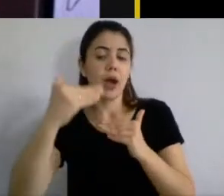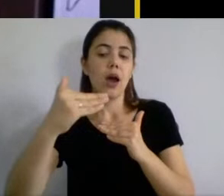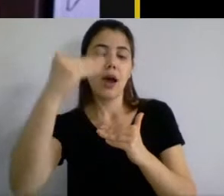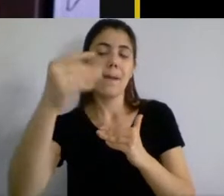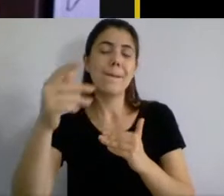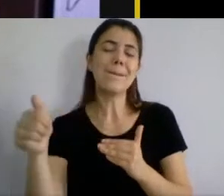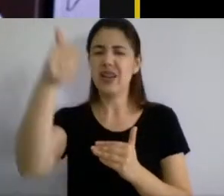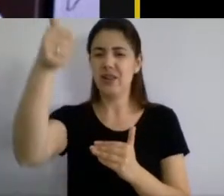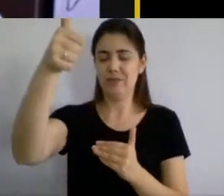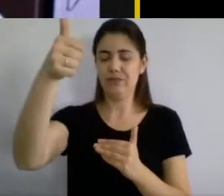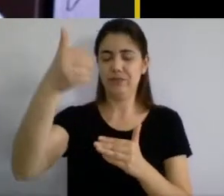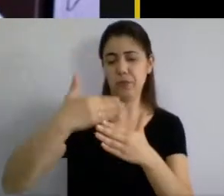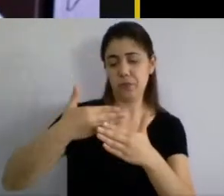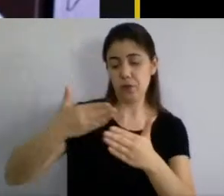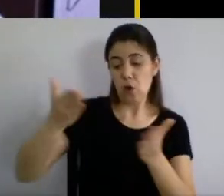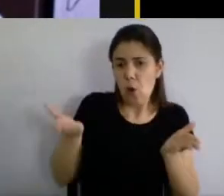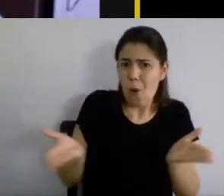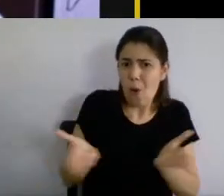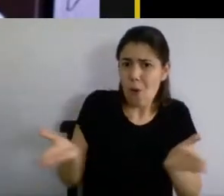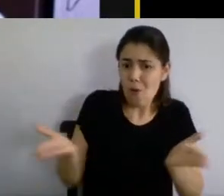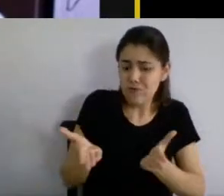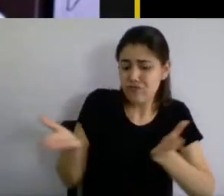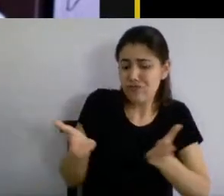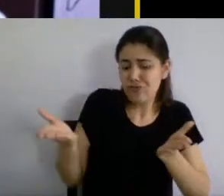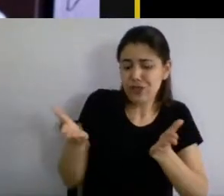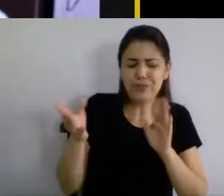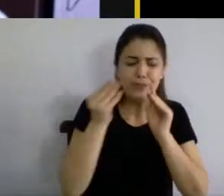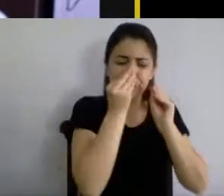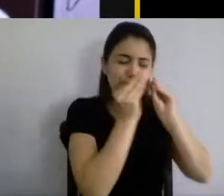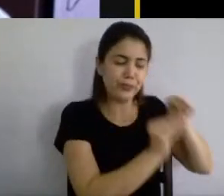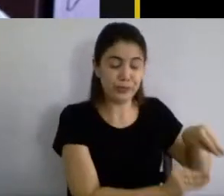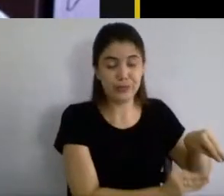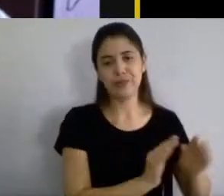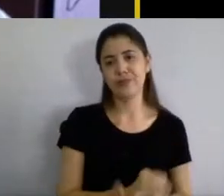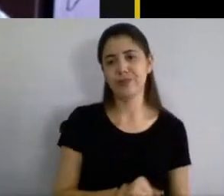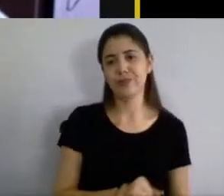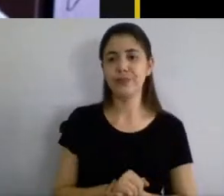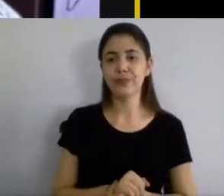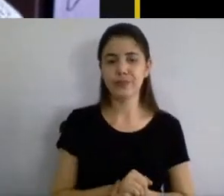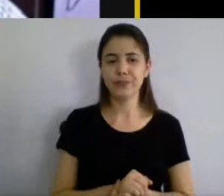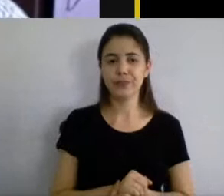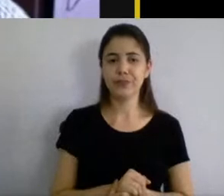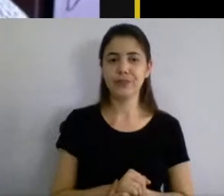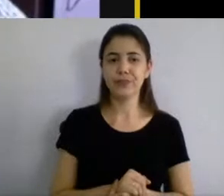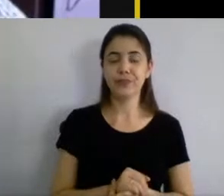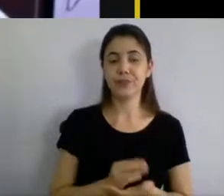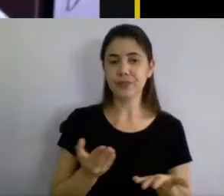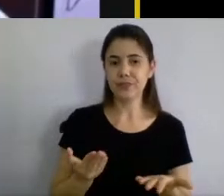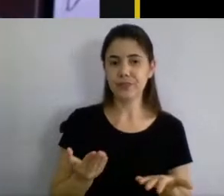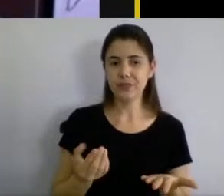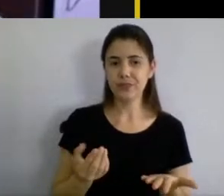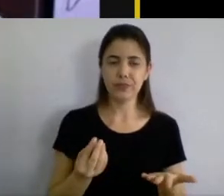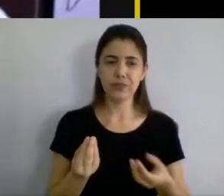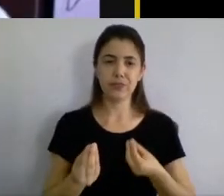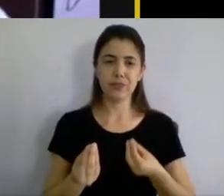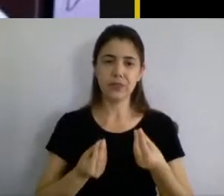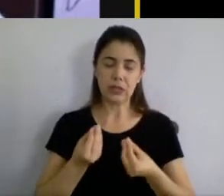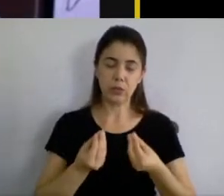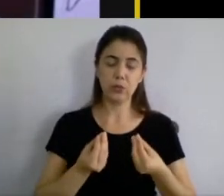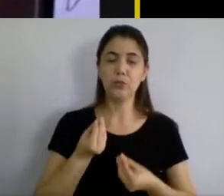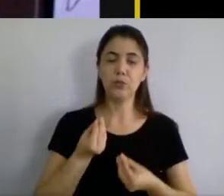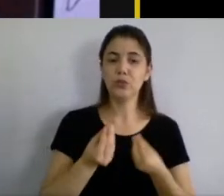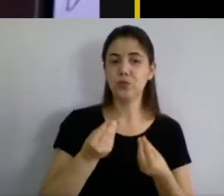modo cumulativo, as artes e a cultura iam acumulando progressos, ou de modo dialético,